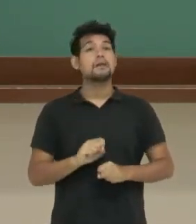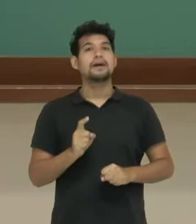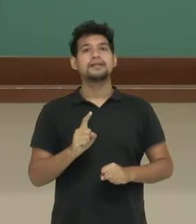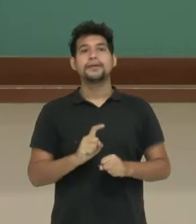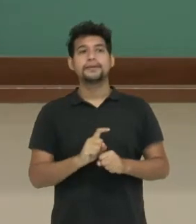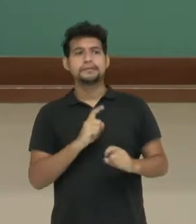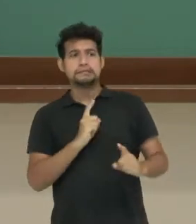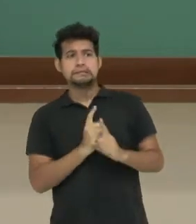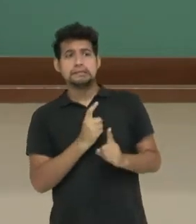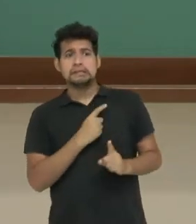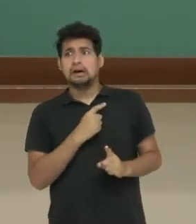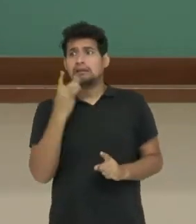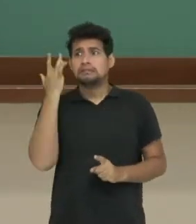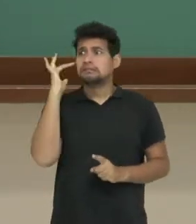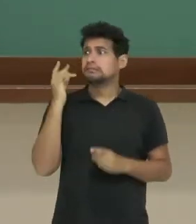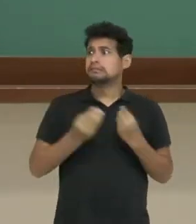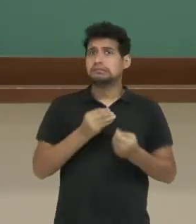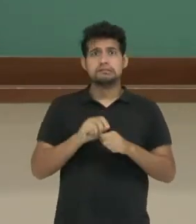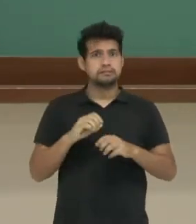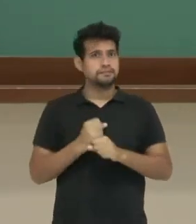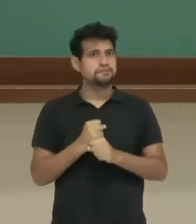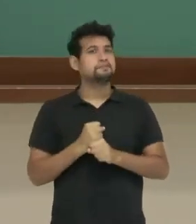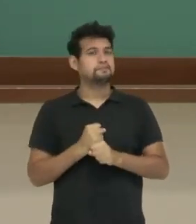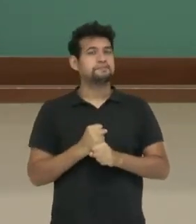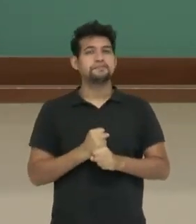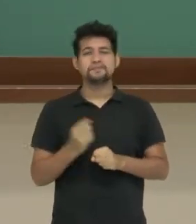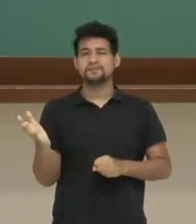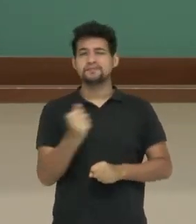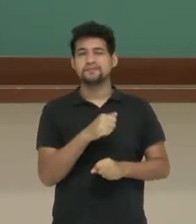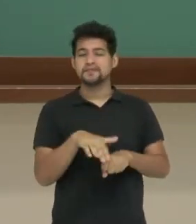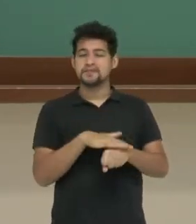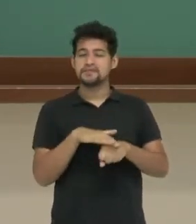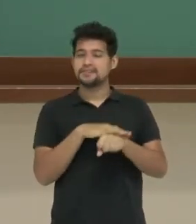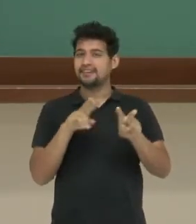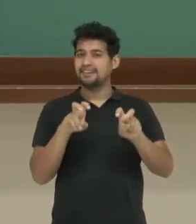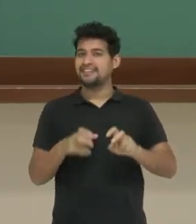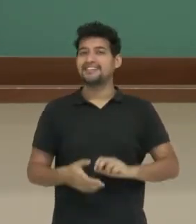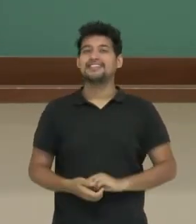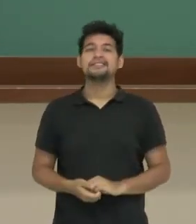pegos desprevenidos, ok? Vamos lá conversar um pouquinho sobre isso?